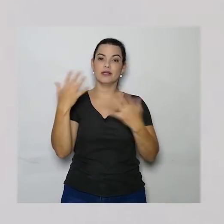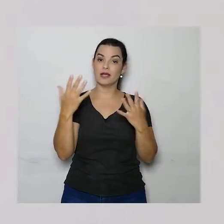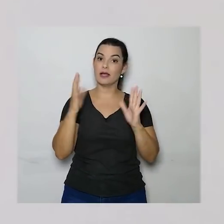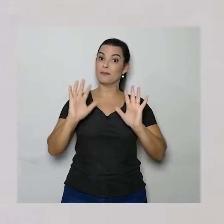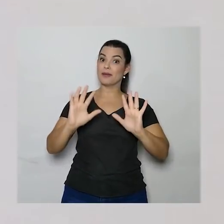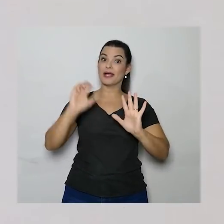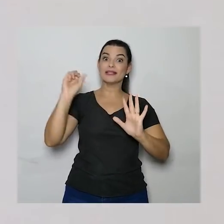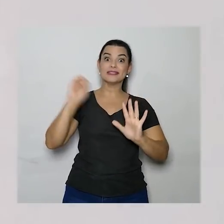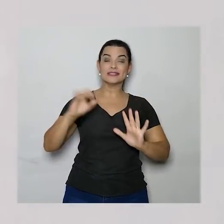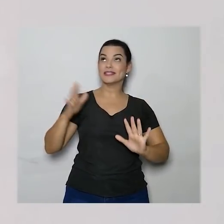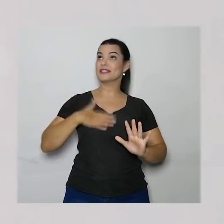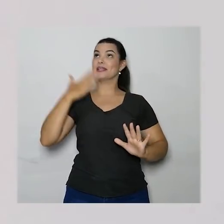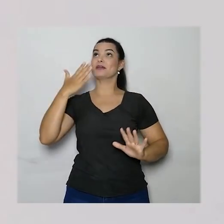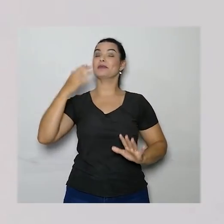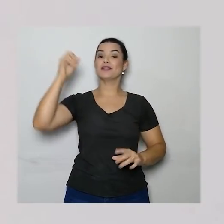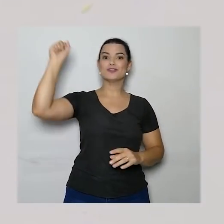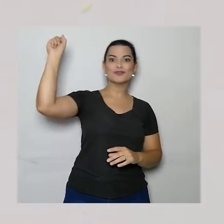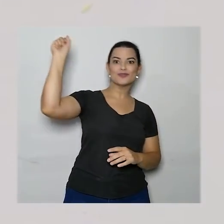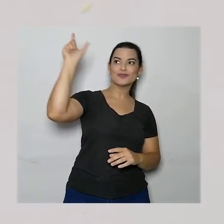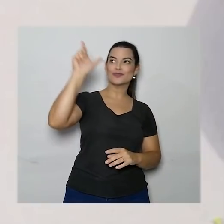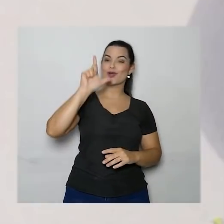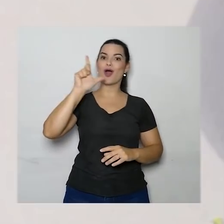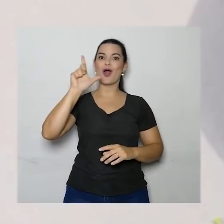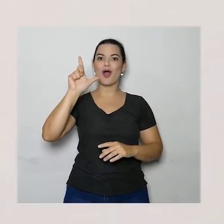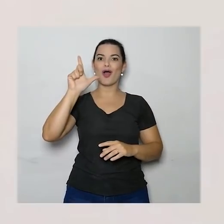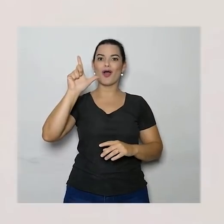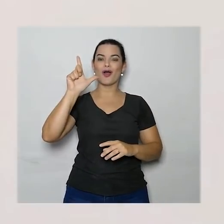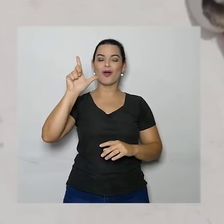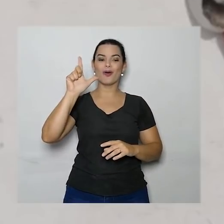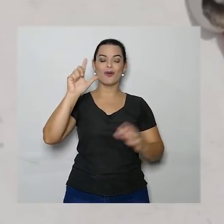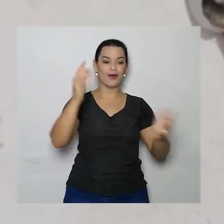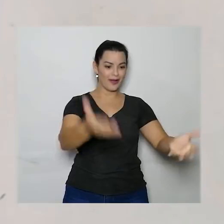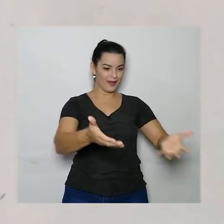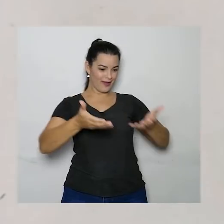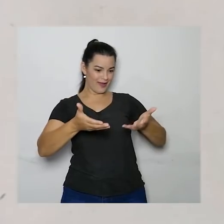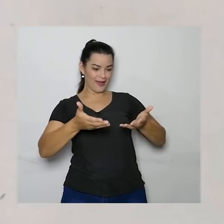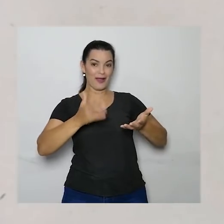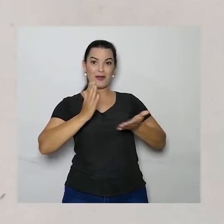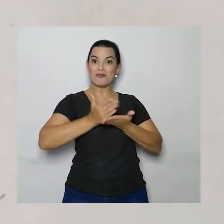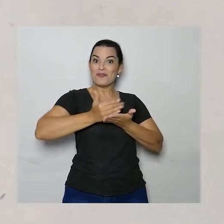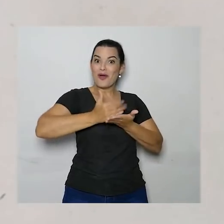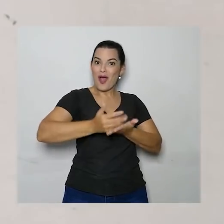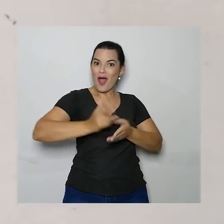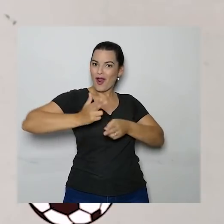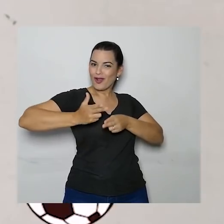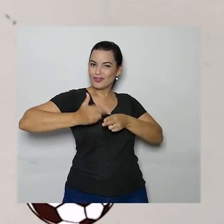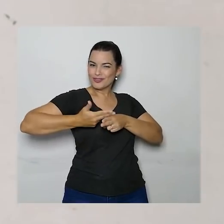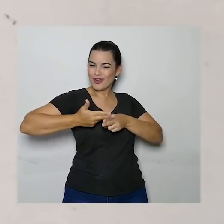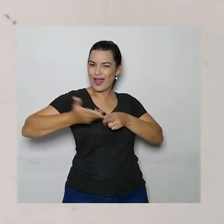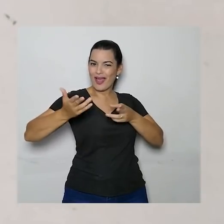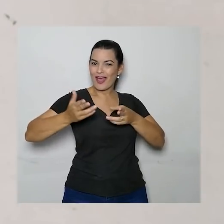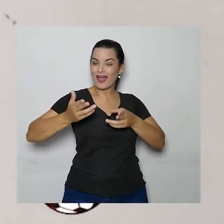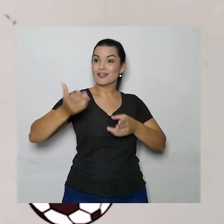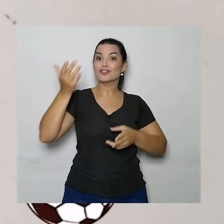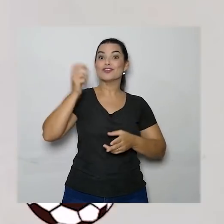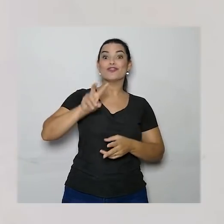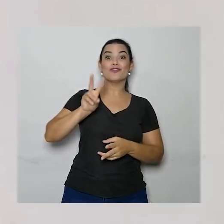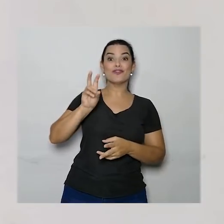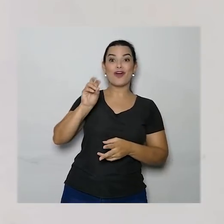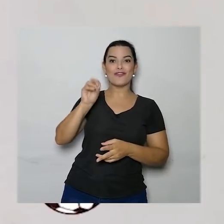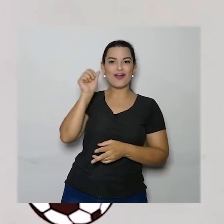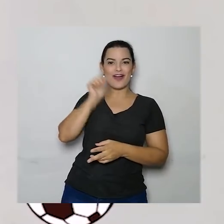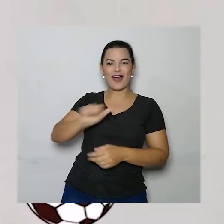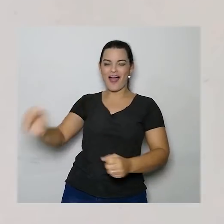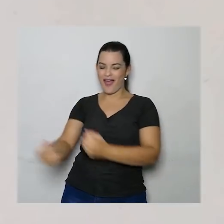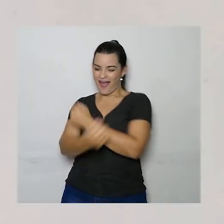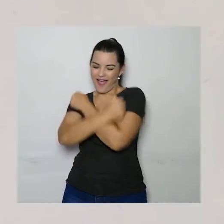Mas se abre o sol de repente, ganha bolo de chocolate, abraço apertado de vó ou joga bola